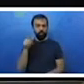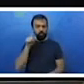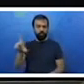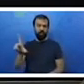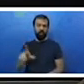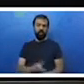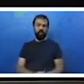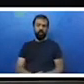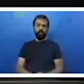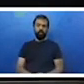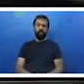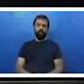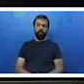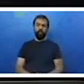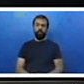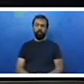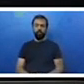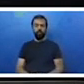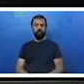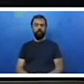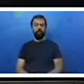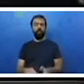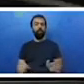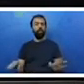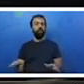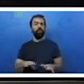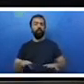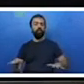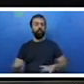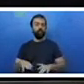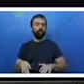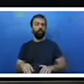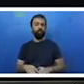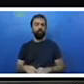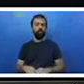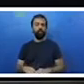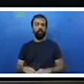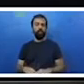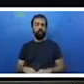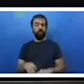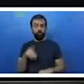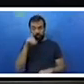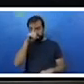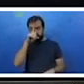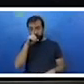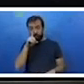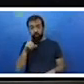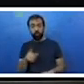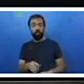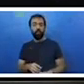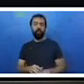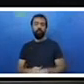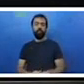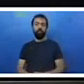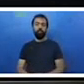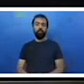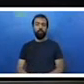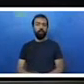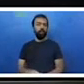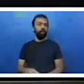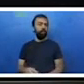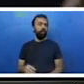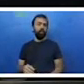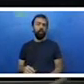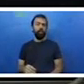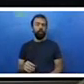movimentos? Vamos pensar um pouco. Será que os movimentos utilizados nessa modalidade são de grande risco ou somente de alta performance? Somente as pessoas